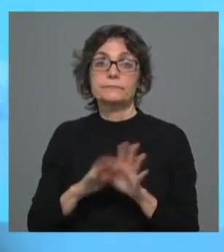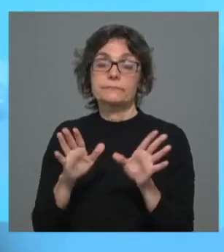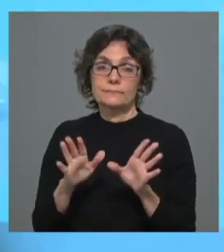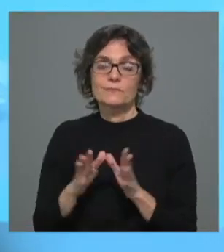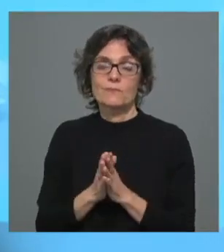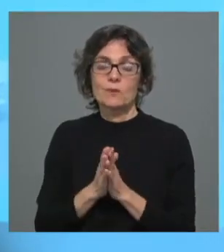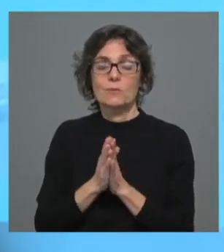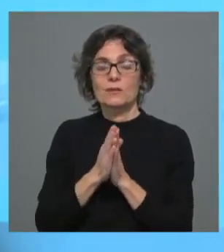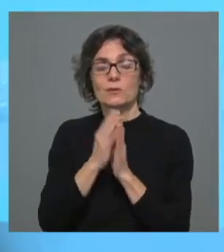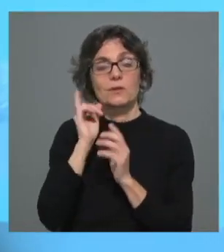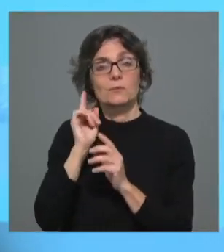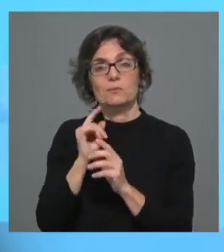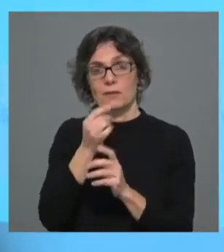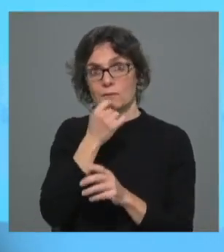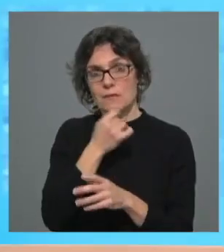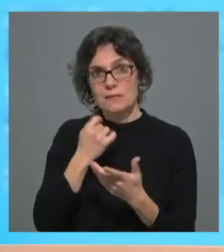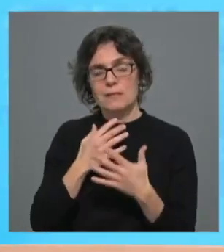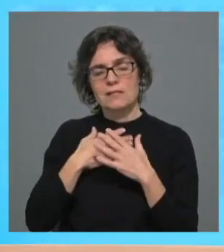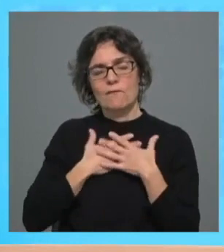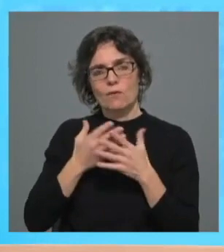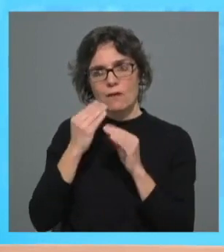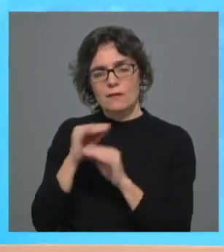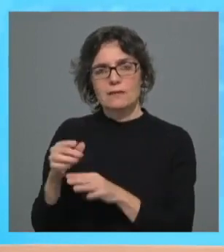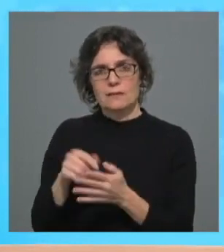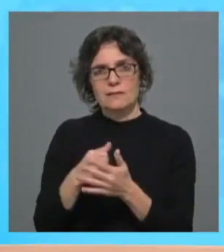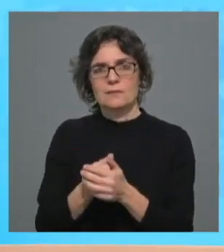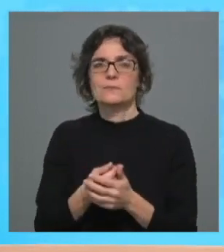e da paciência Muito obrigado padre agarrar por esta partilha